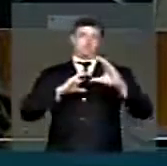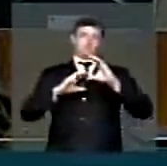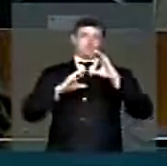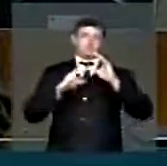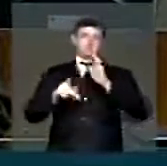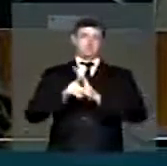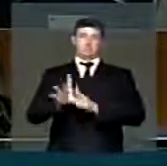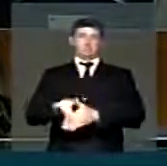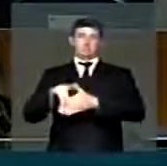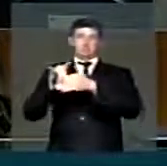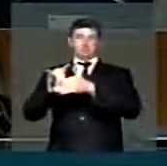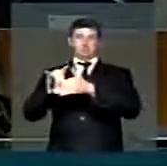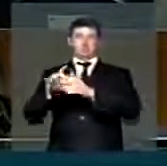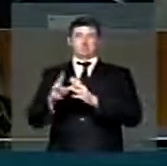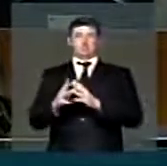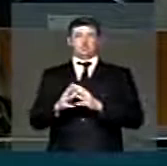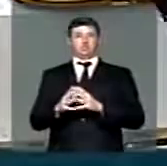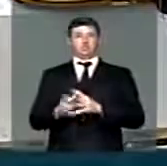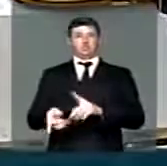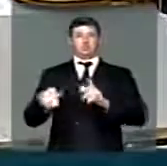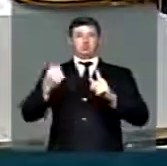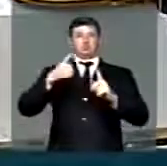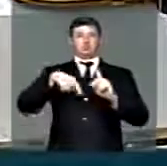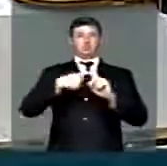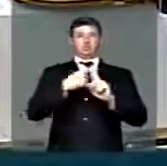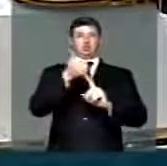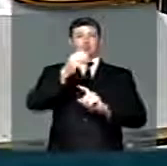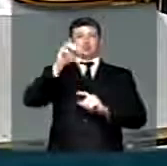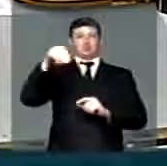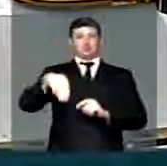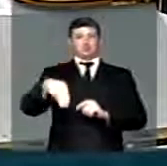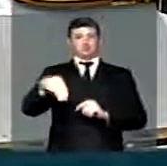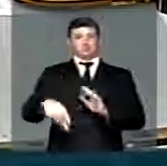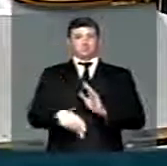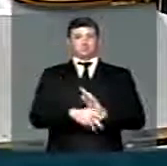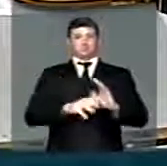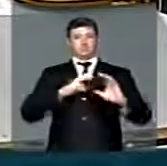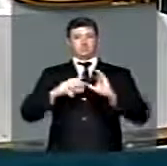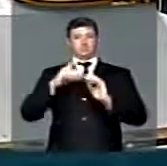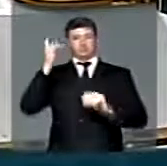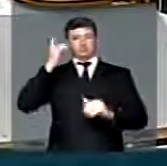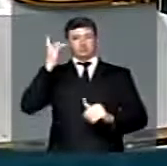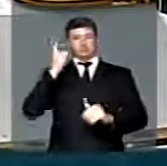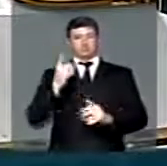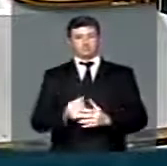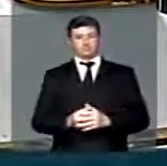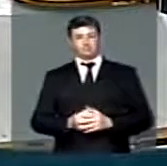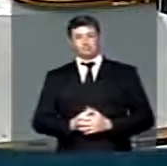comunicações de liderança, mais 10 das comunicações parlamentares.